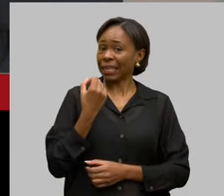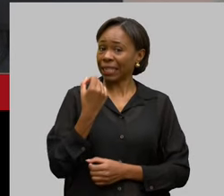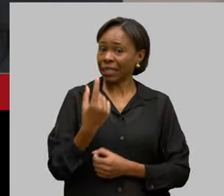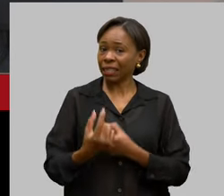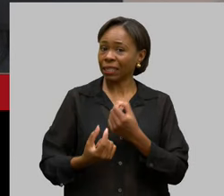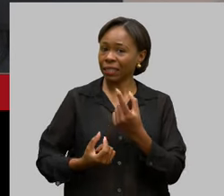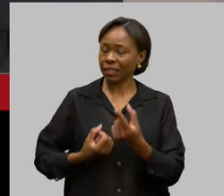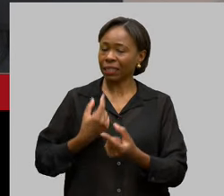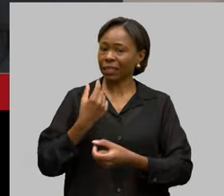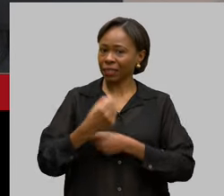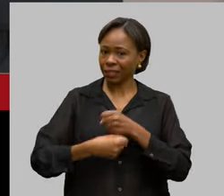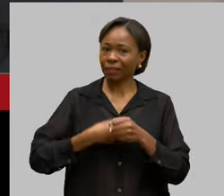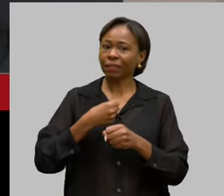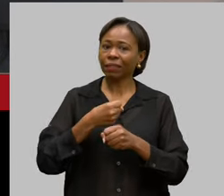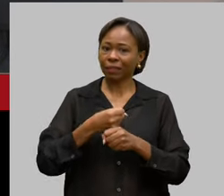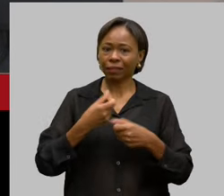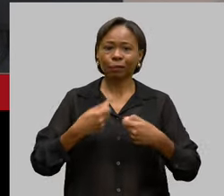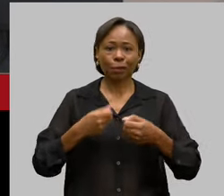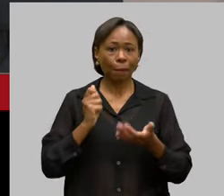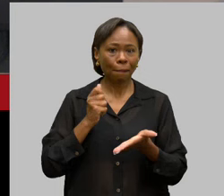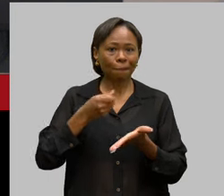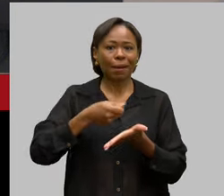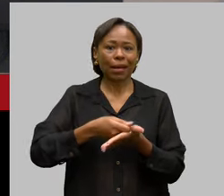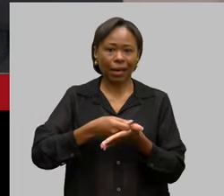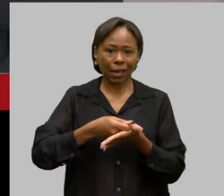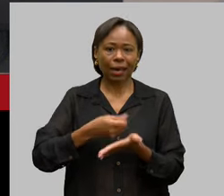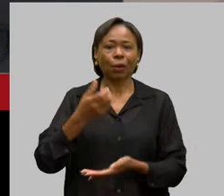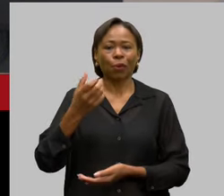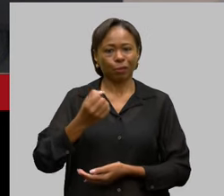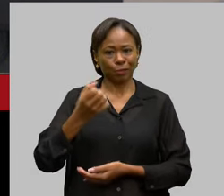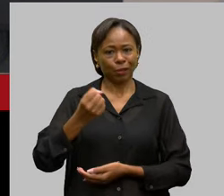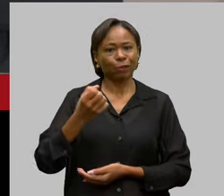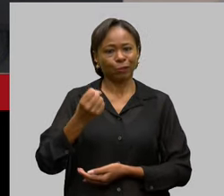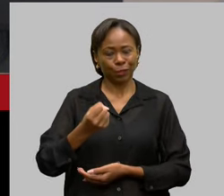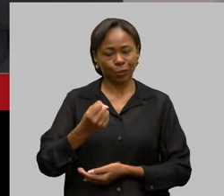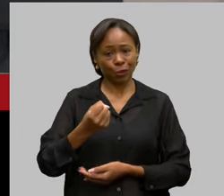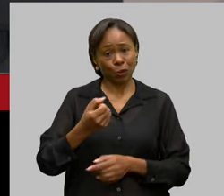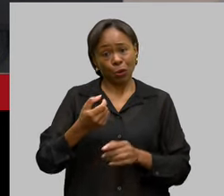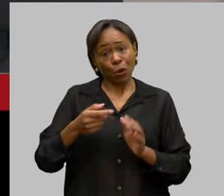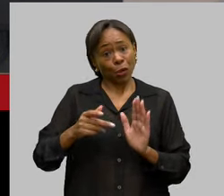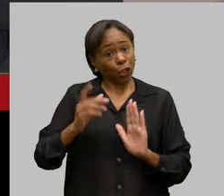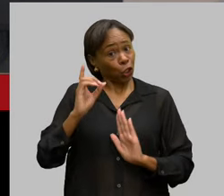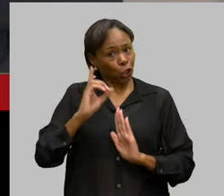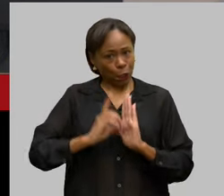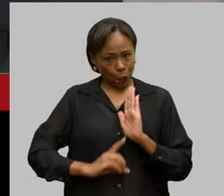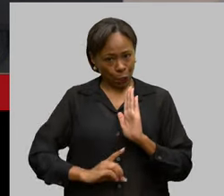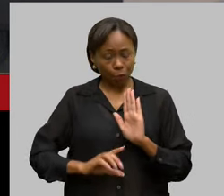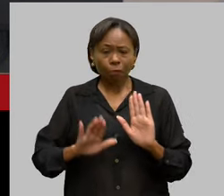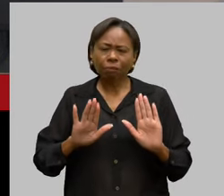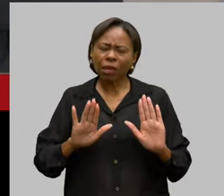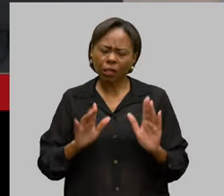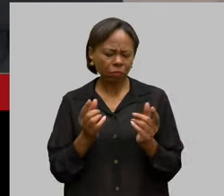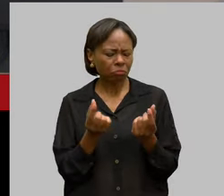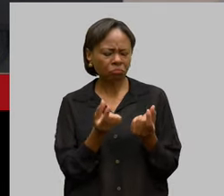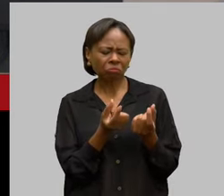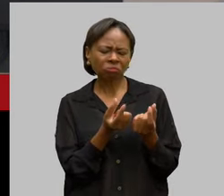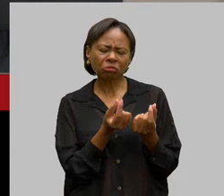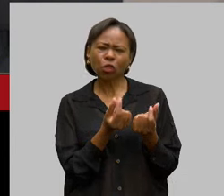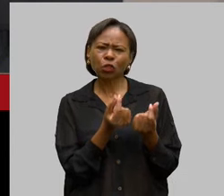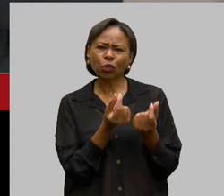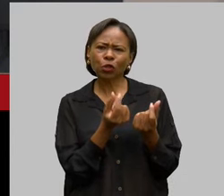pagar os benefícios as pessoas têm direito adquirido Mas da onde vem o dinheiro o